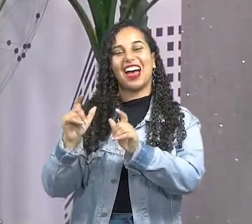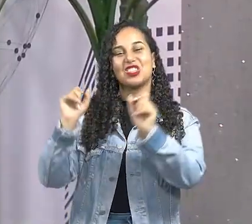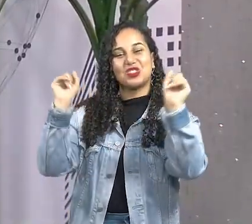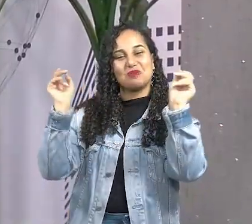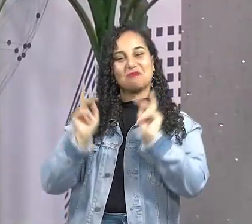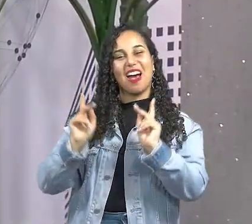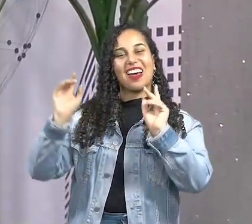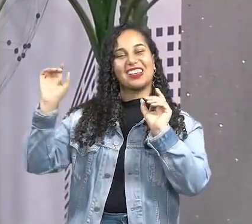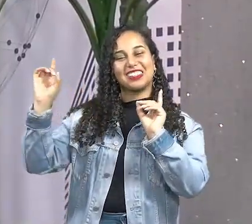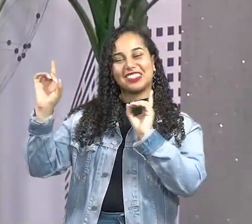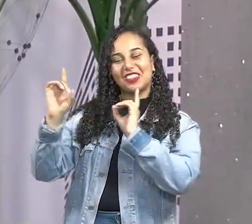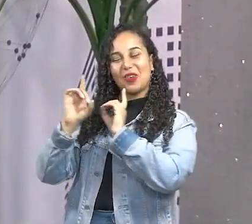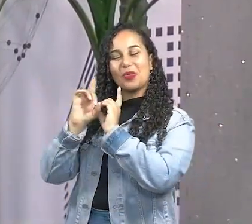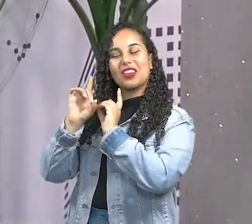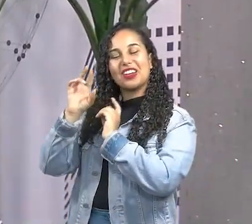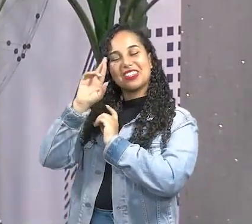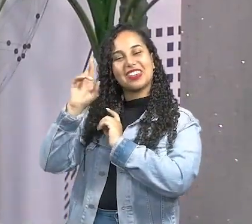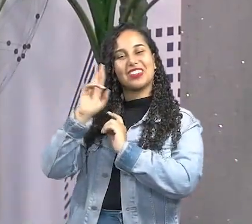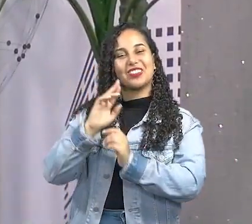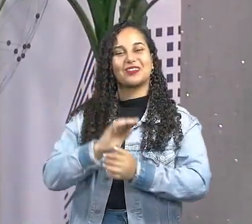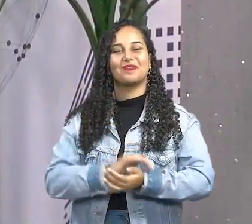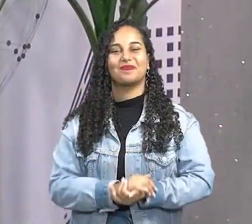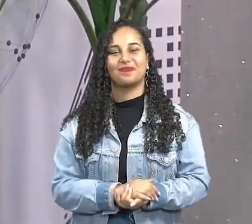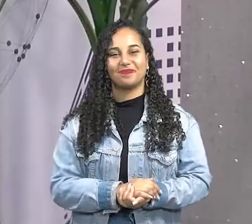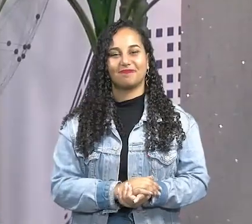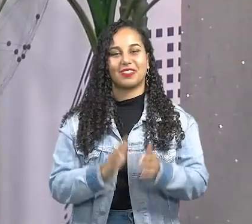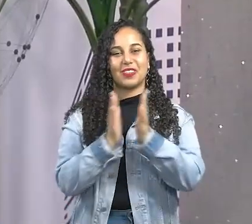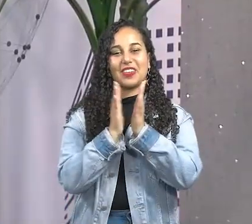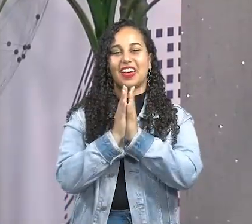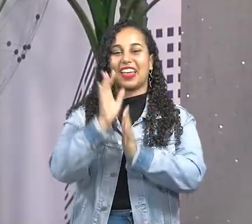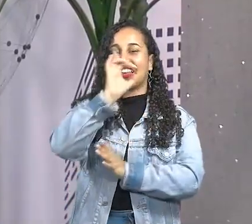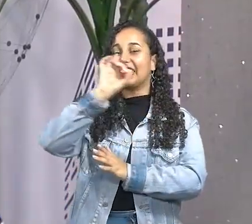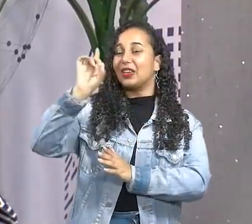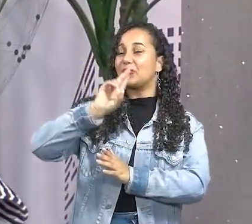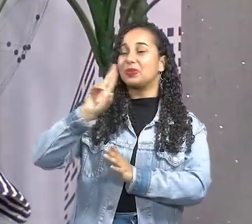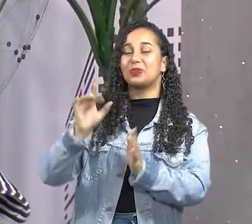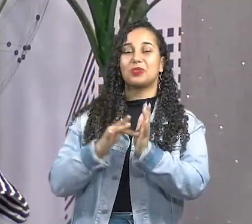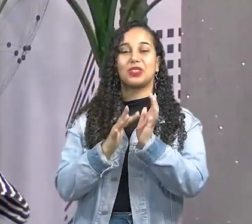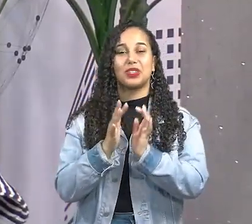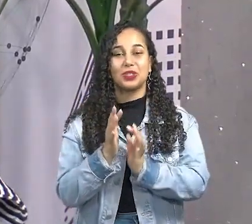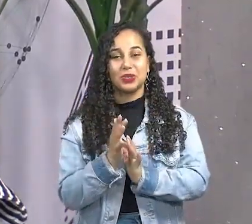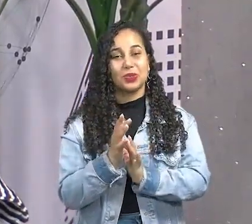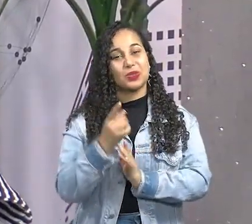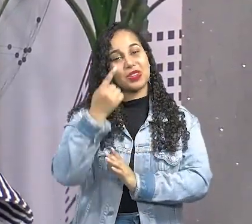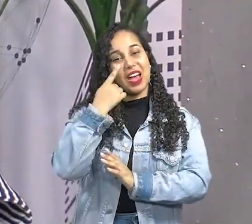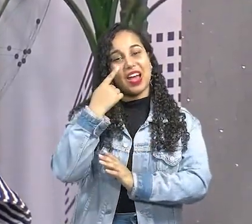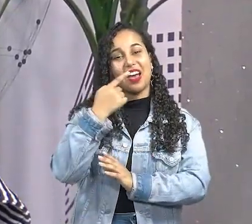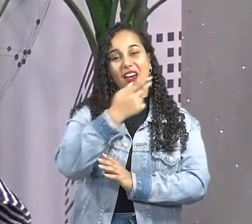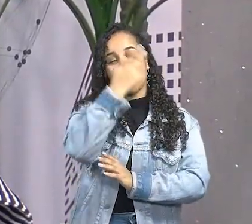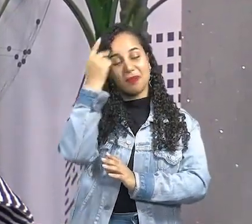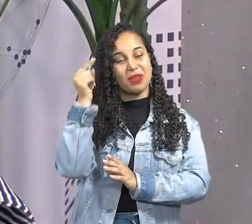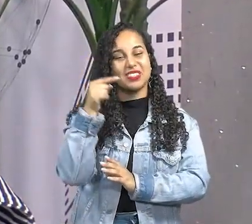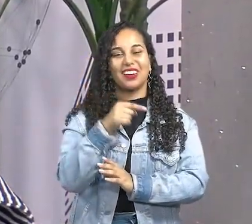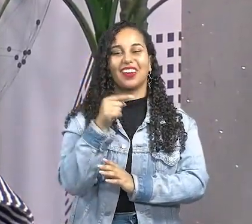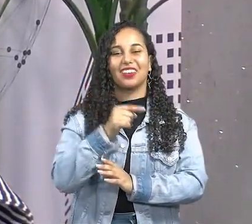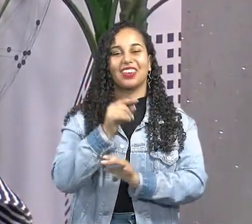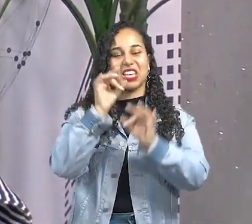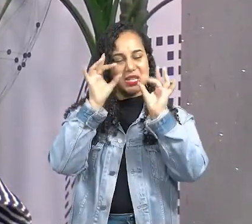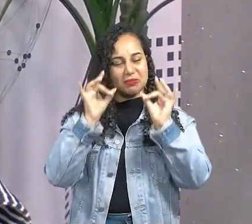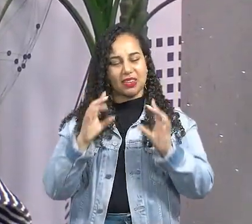encontrei o Senhor nos teus altares, no teu altar. Ó Deus, em nome de Jesus, toma esta